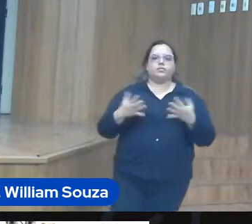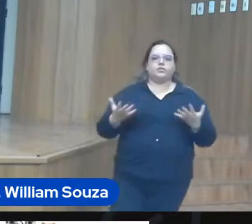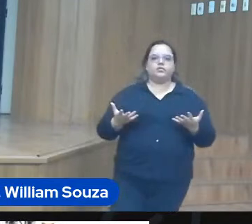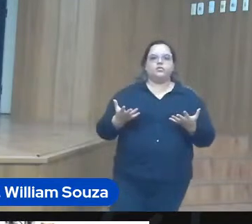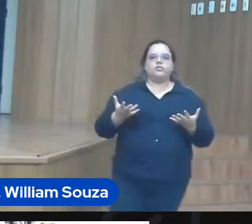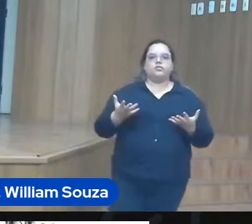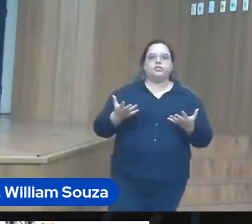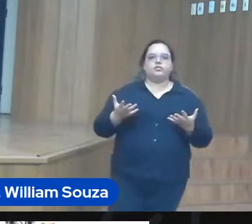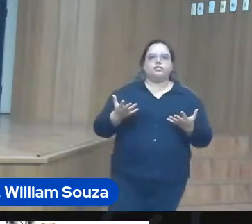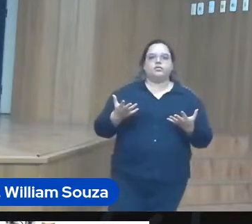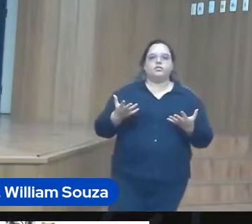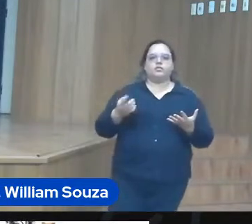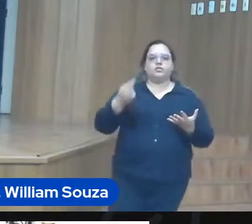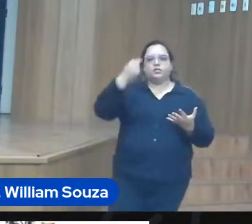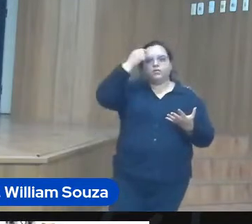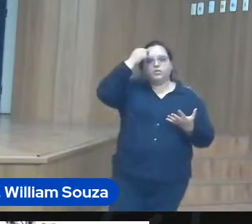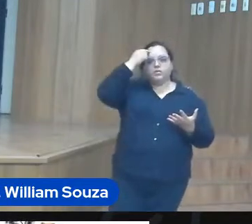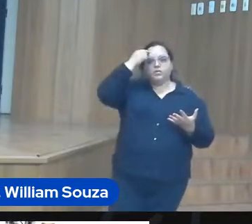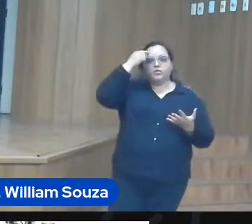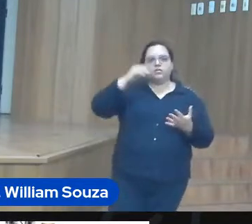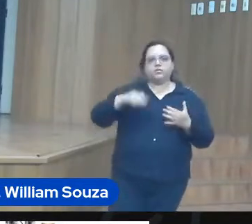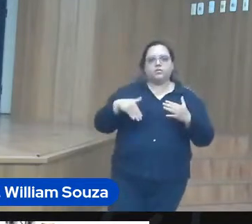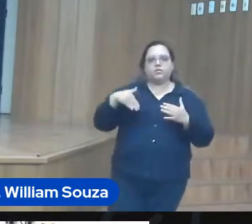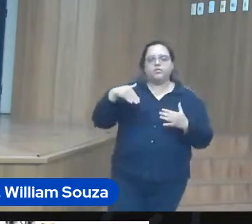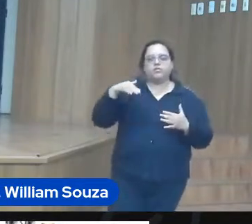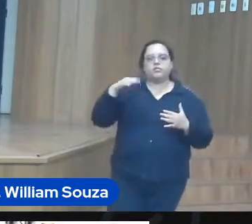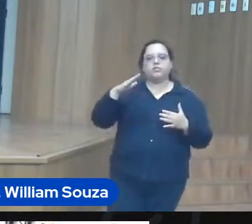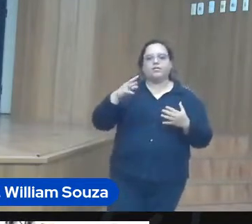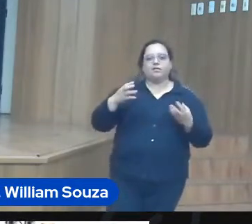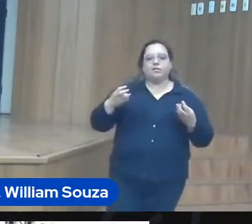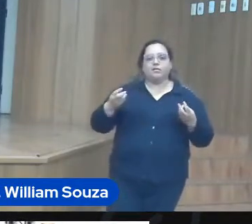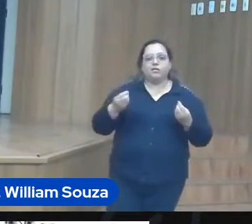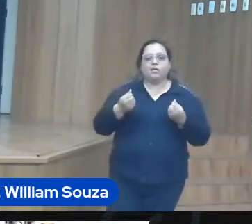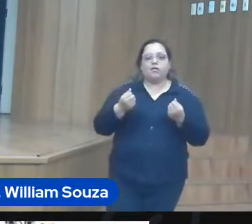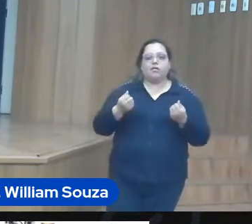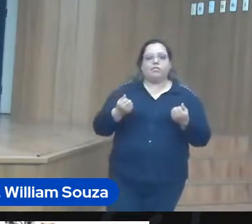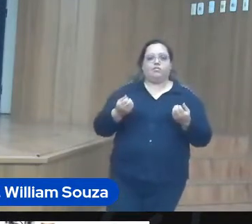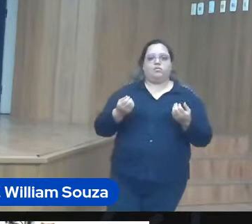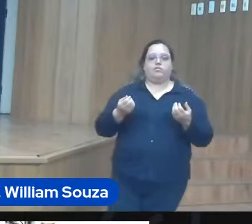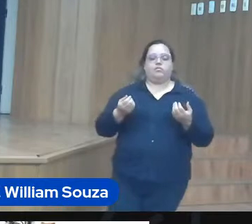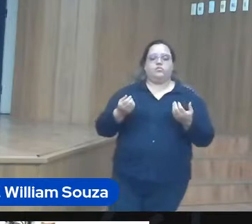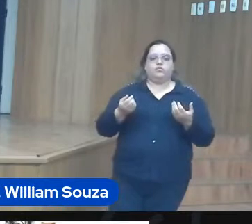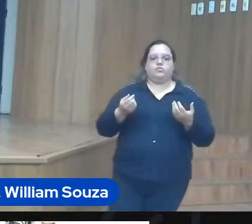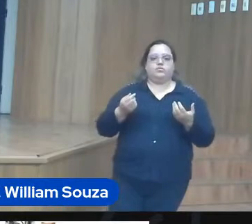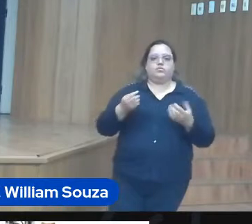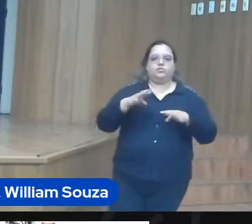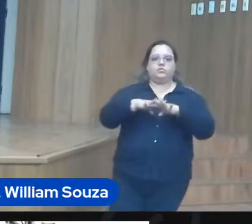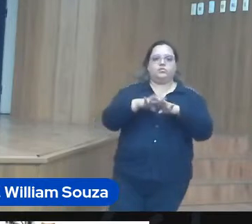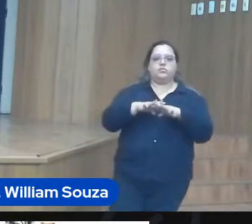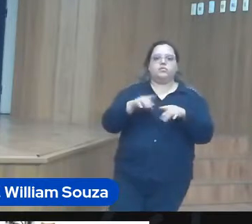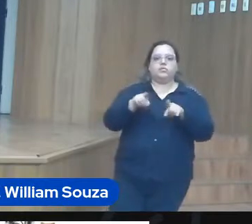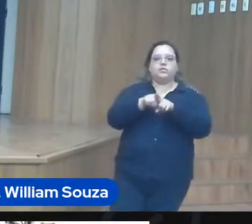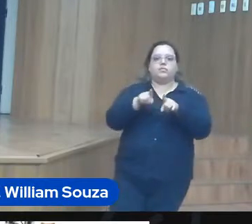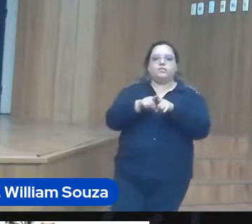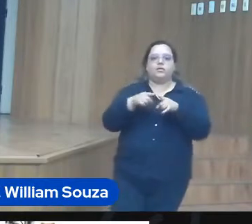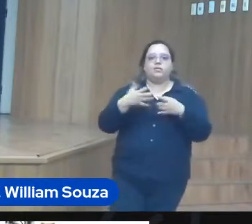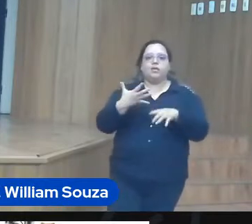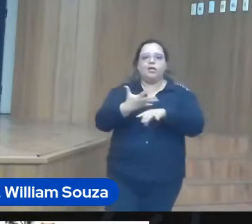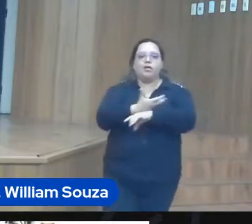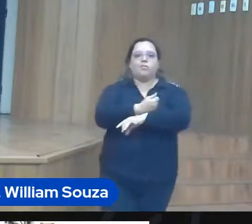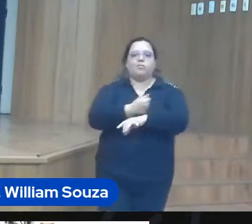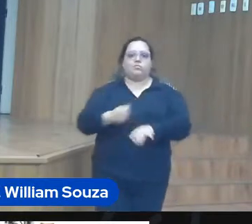no ato mental considerado mais árido, mais puro matemático, ele se dá pela emoção também.